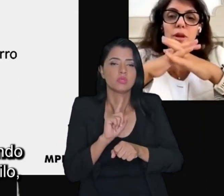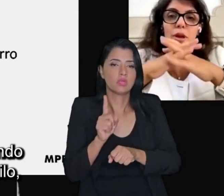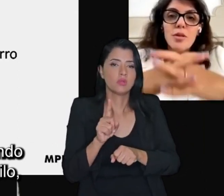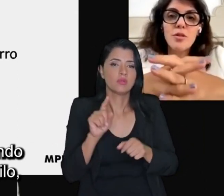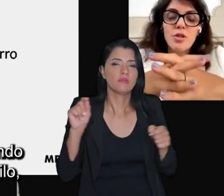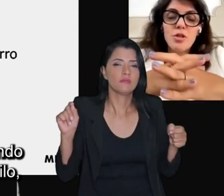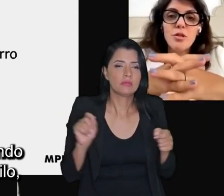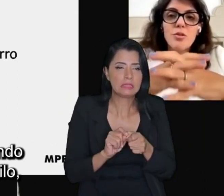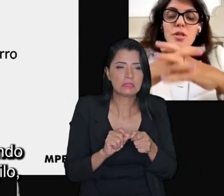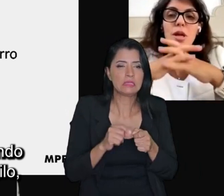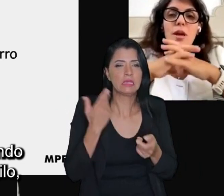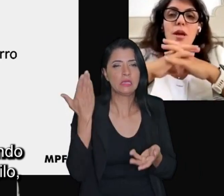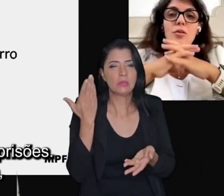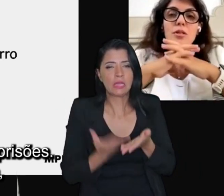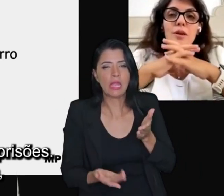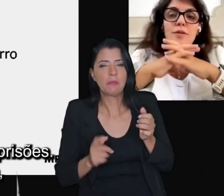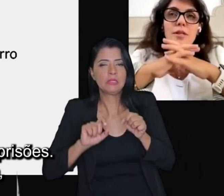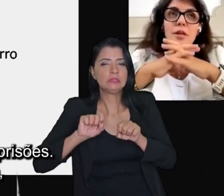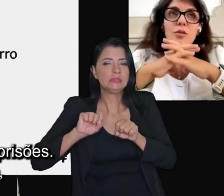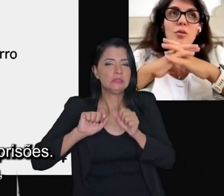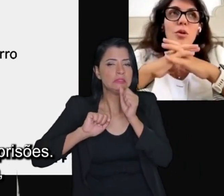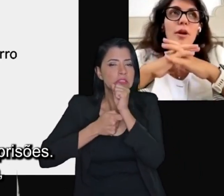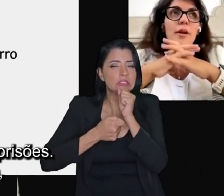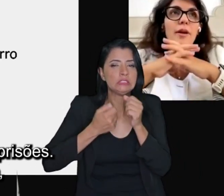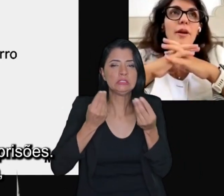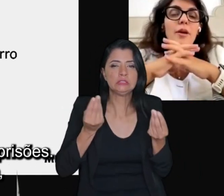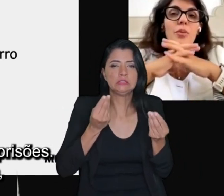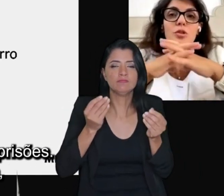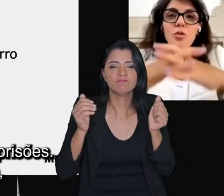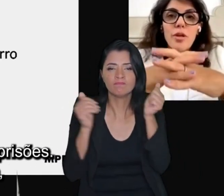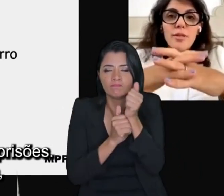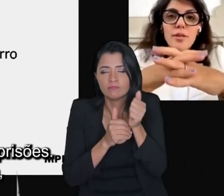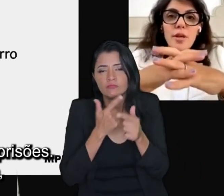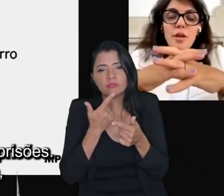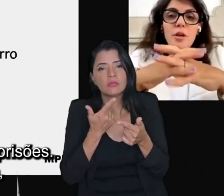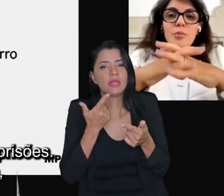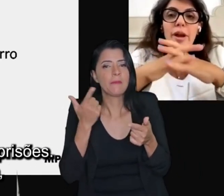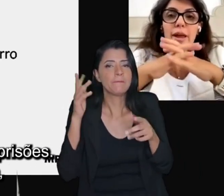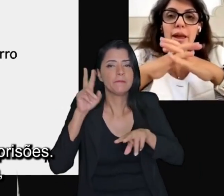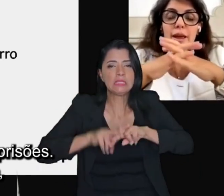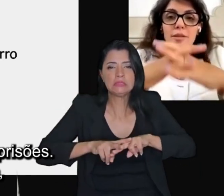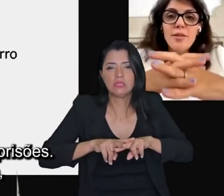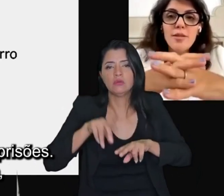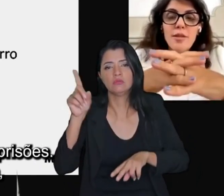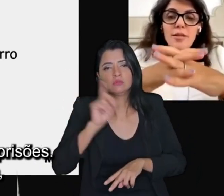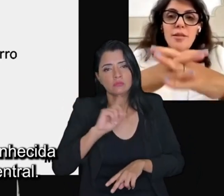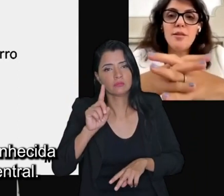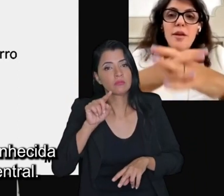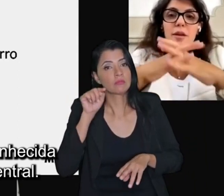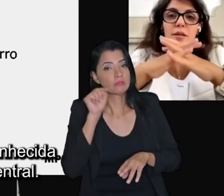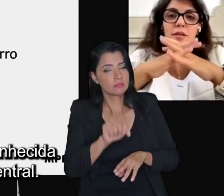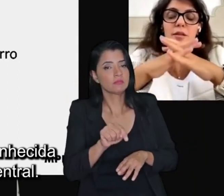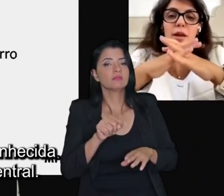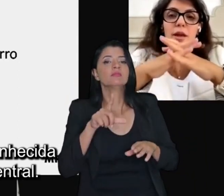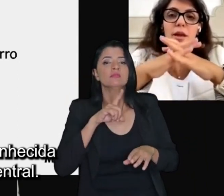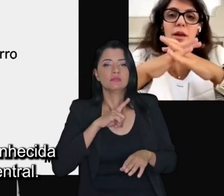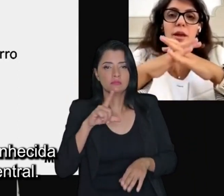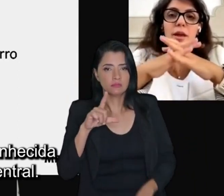está fazendo quebra de sigilos, não está fazendo prisões. Para esses